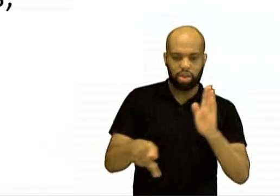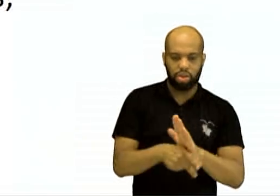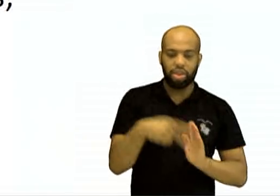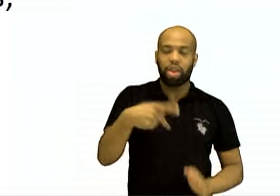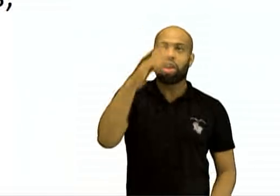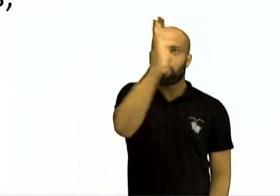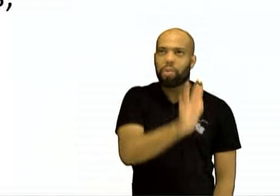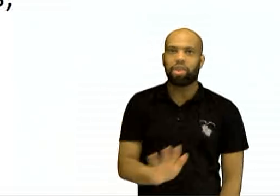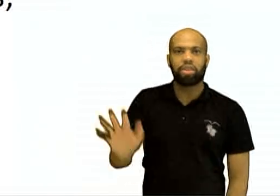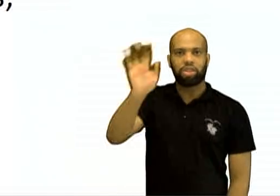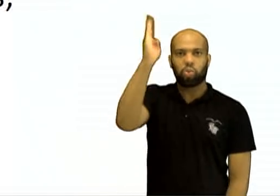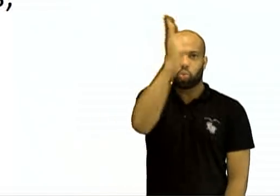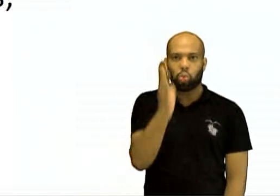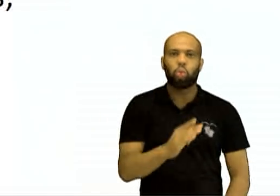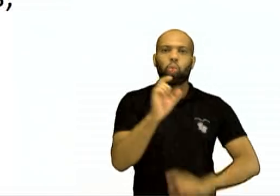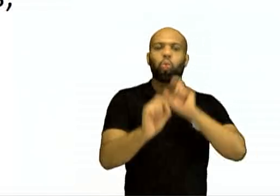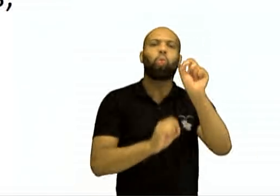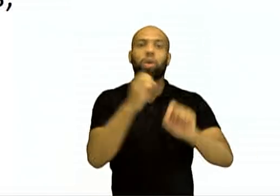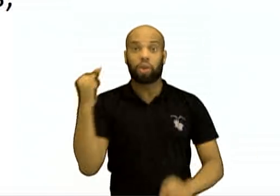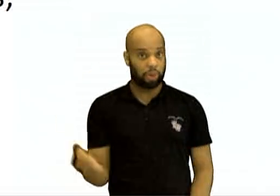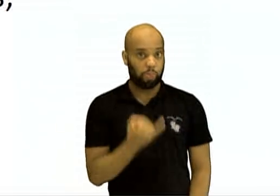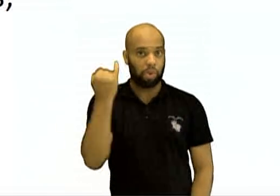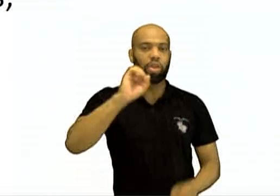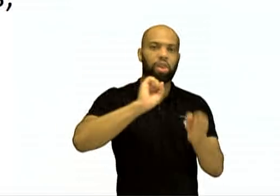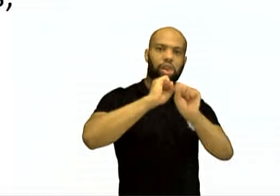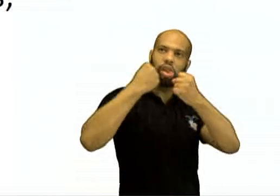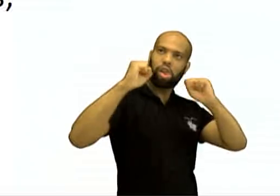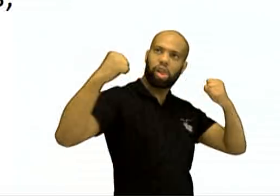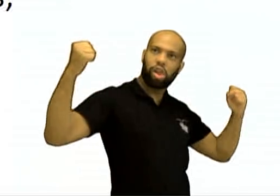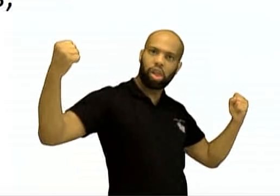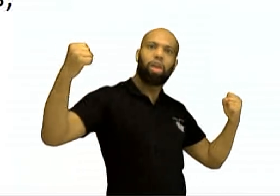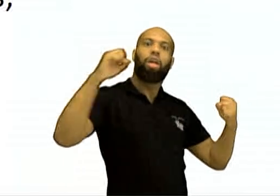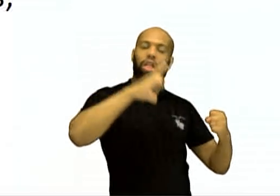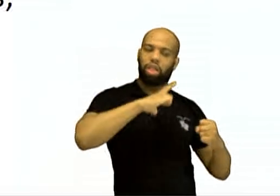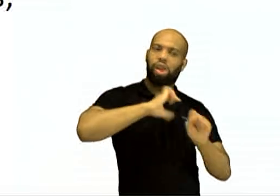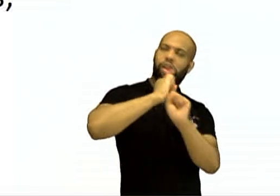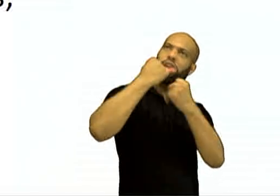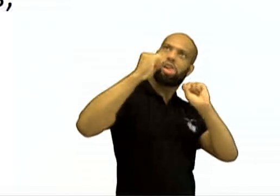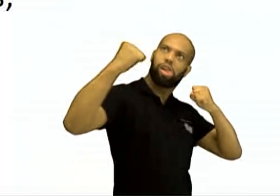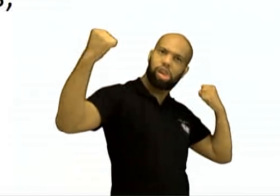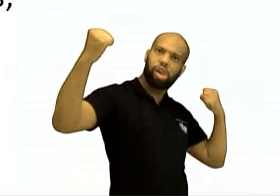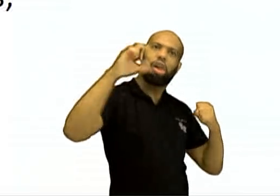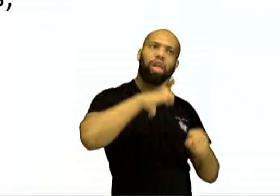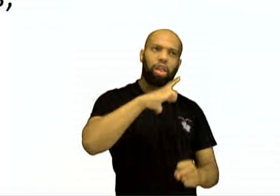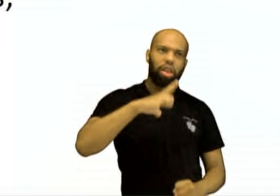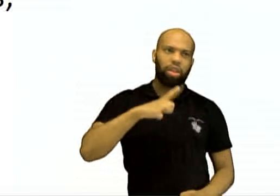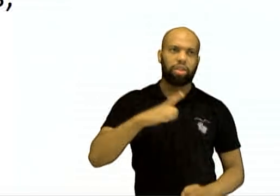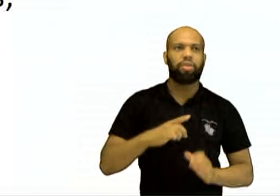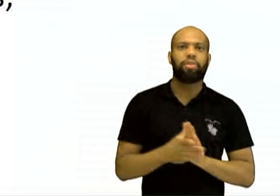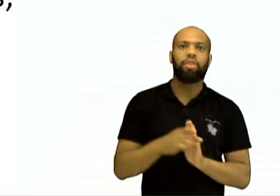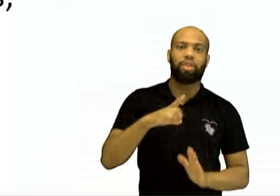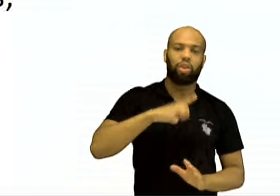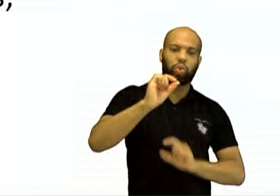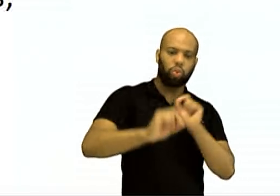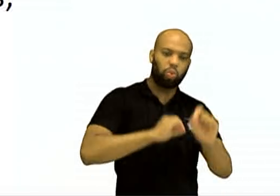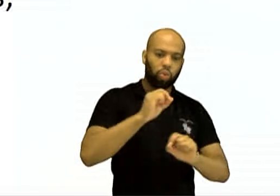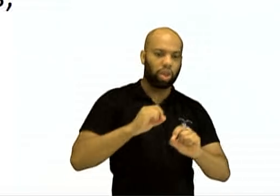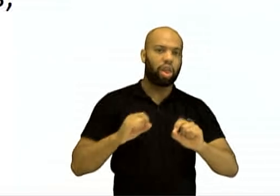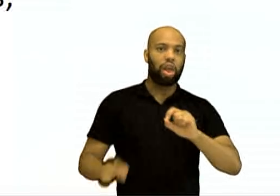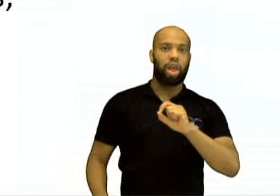brasileiro bastante relevante é a sua grande extensão longitudinal, ok? Ou seja, de leste a